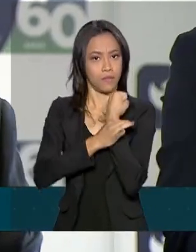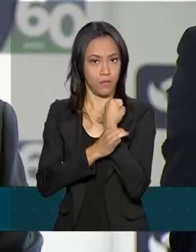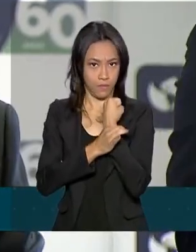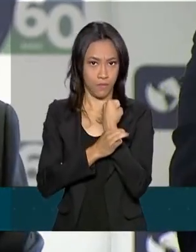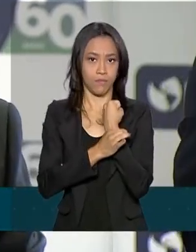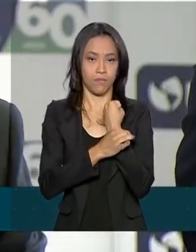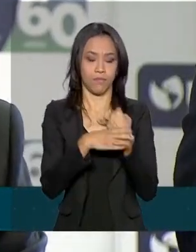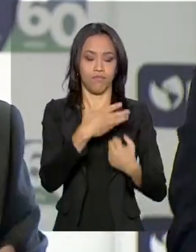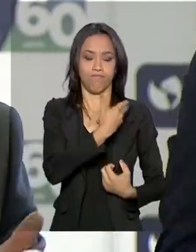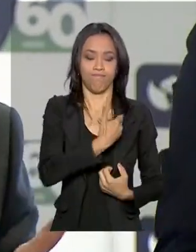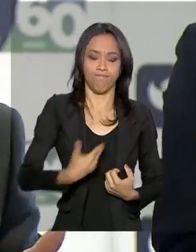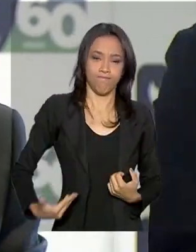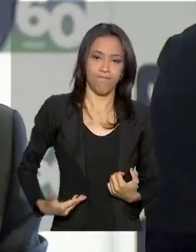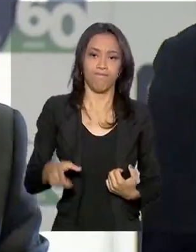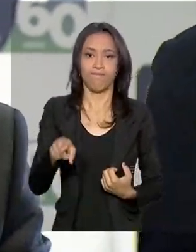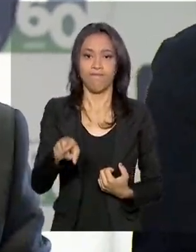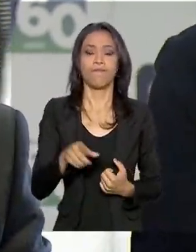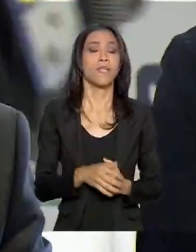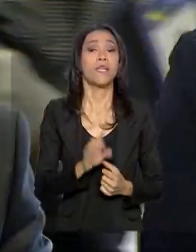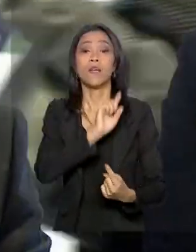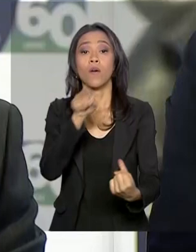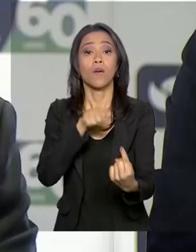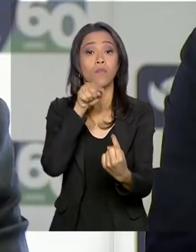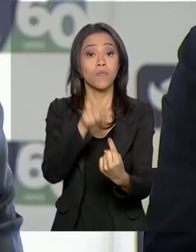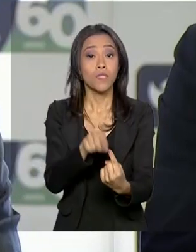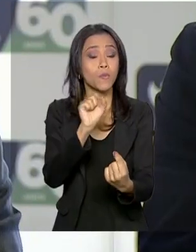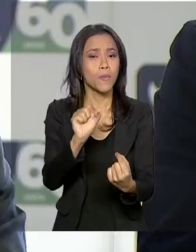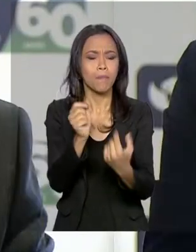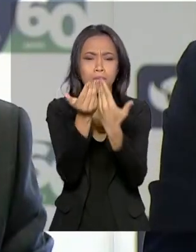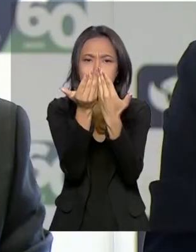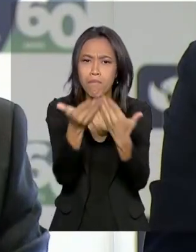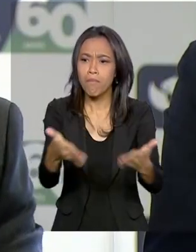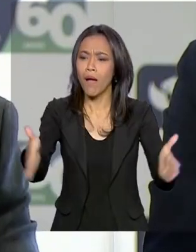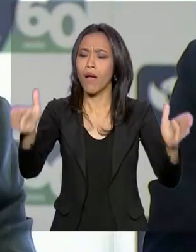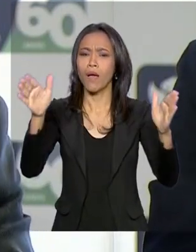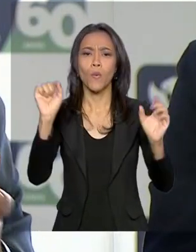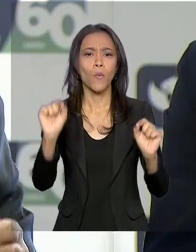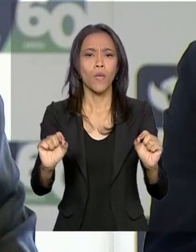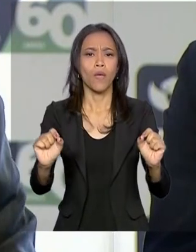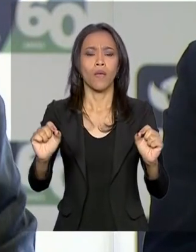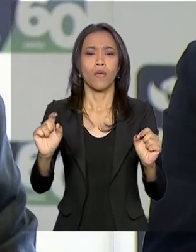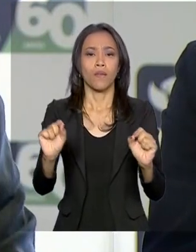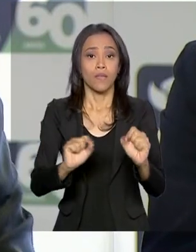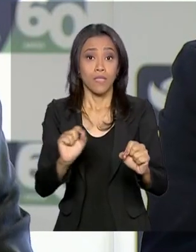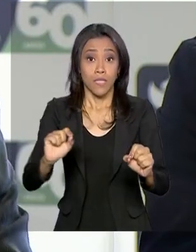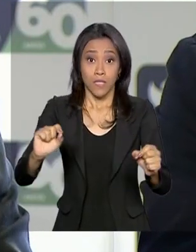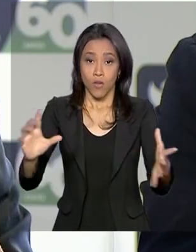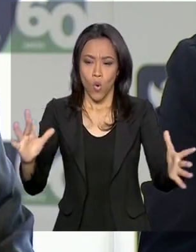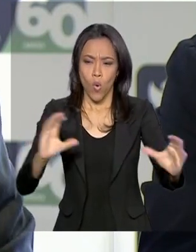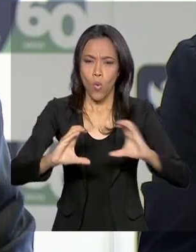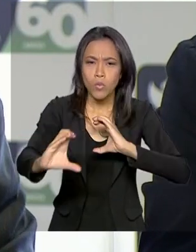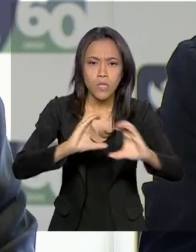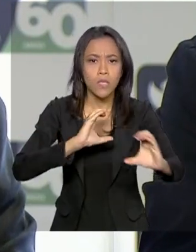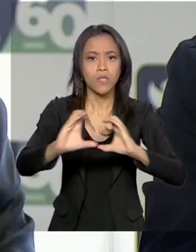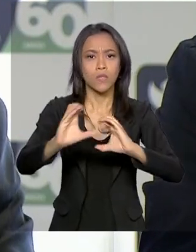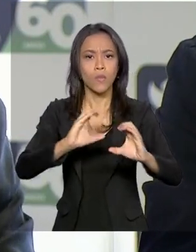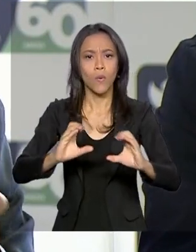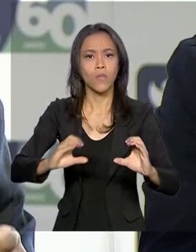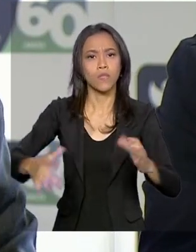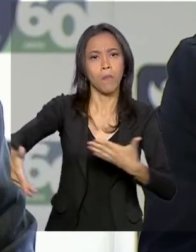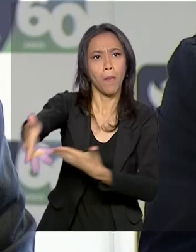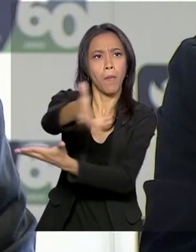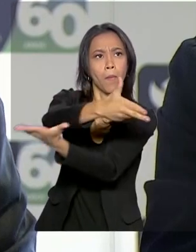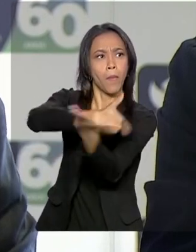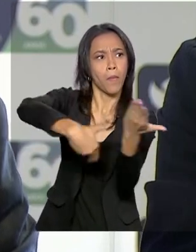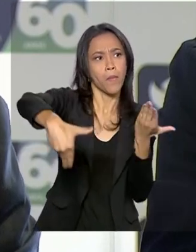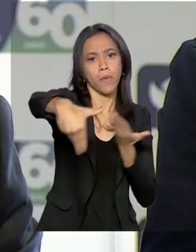pública, que tenham um objeto mais abrangente, a unificação das comunicações entre as polícias através